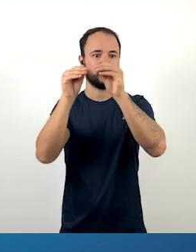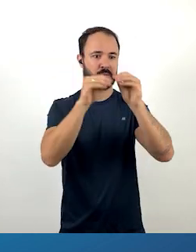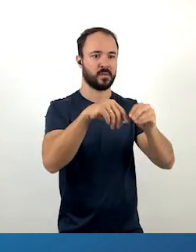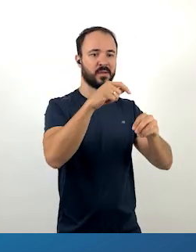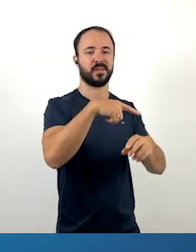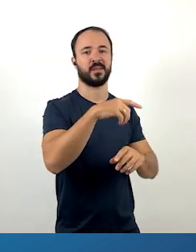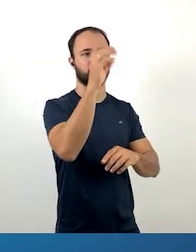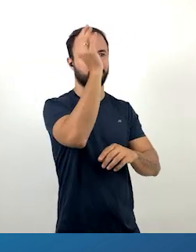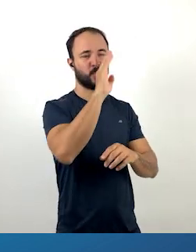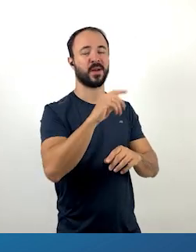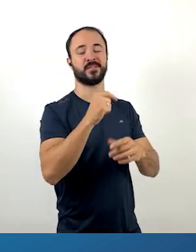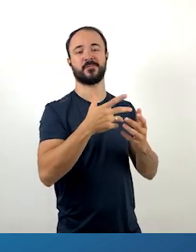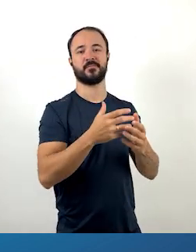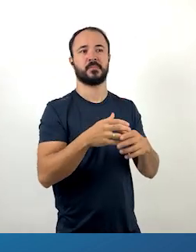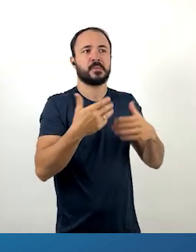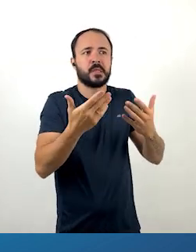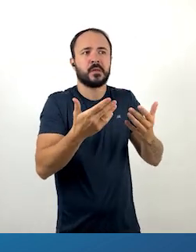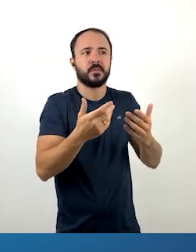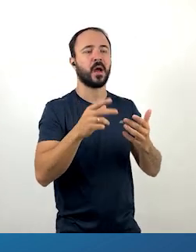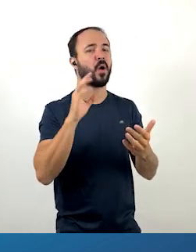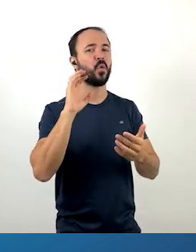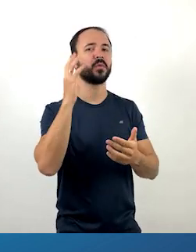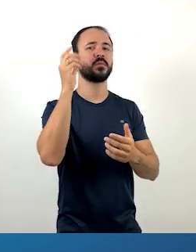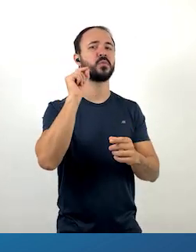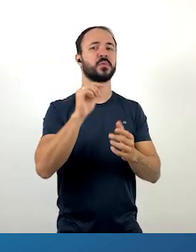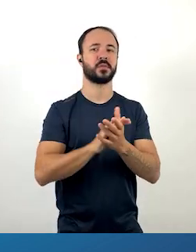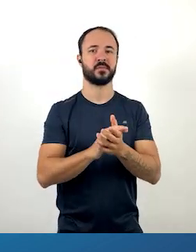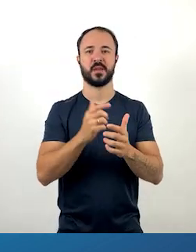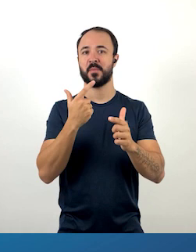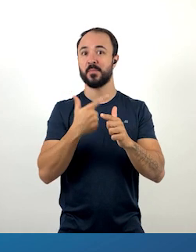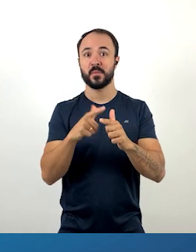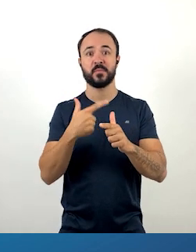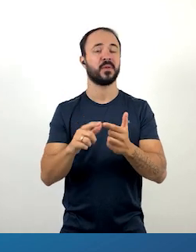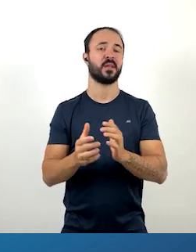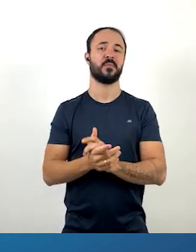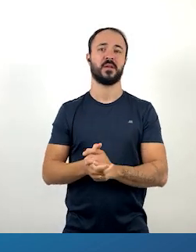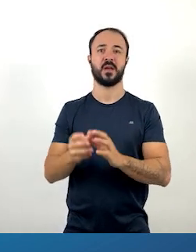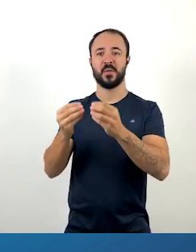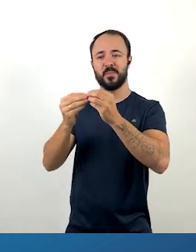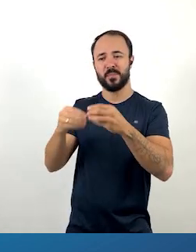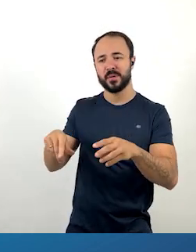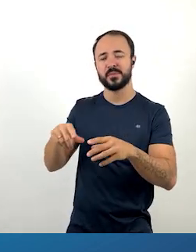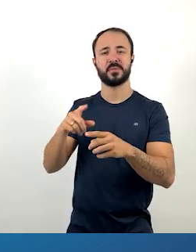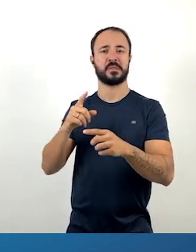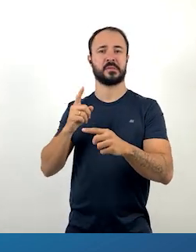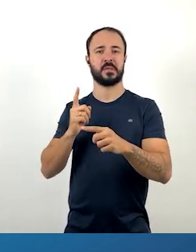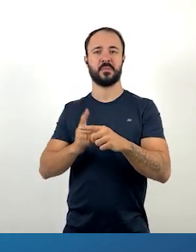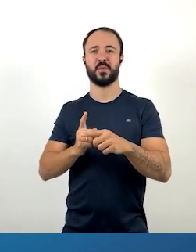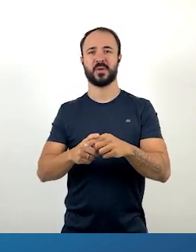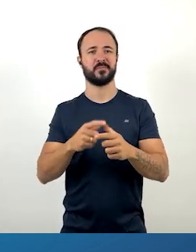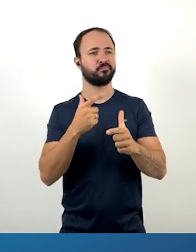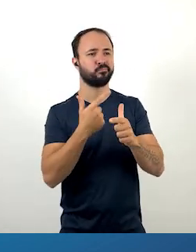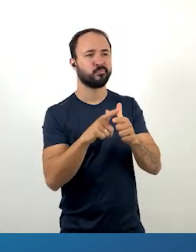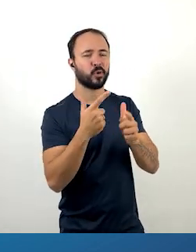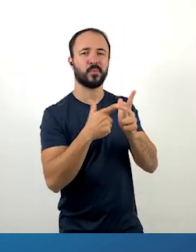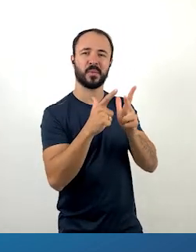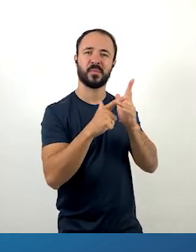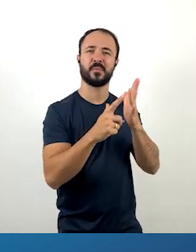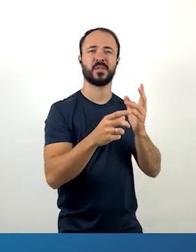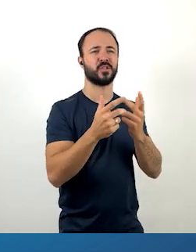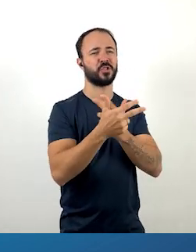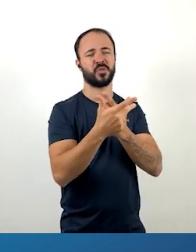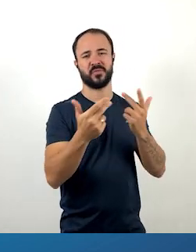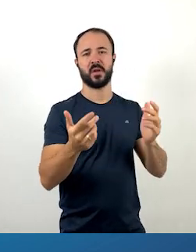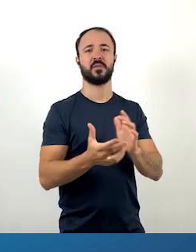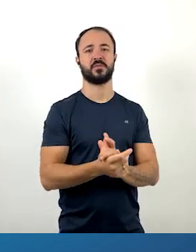consequentemente você não tem alimentação para peixes. Tem a questão também do prejuízo econômico, entupimento de ductos, principalmente